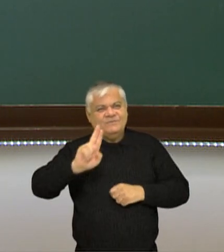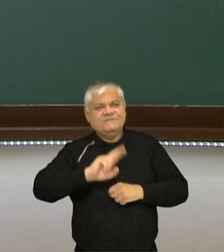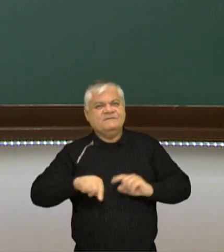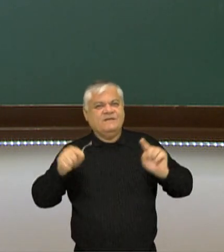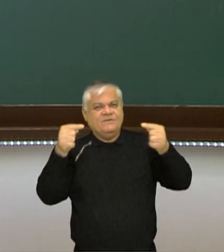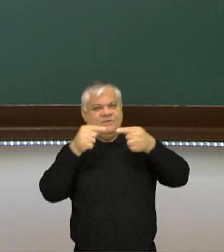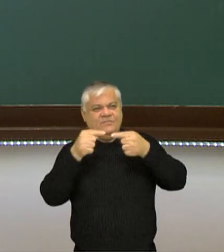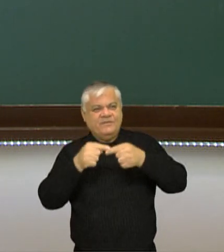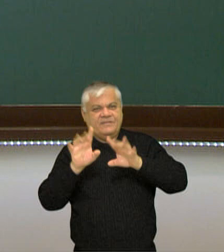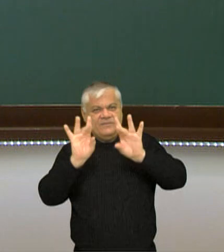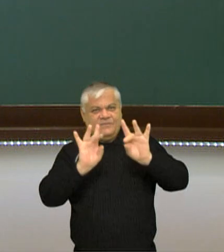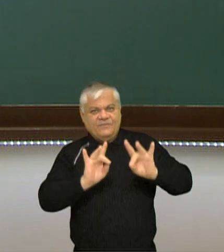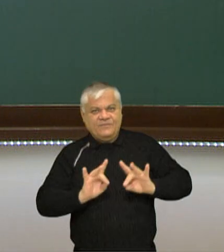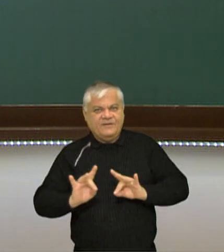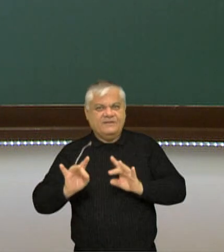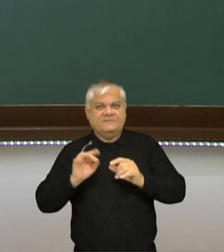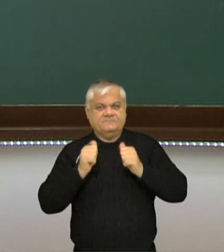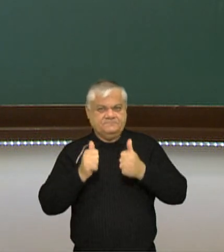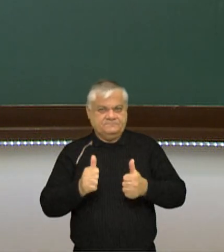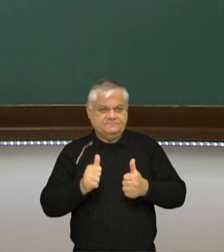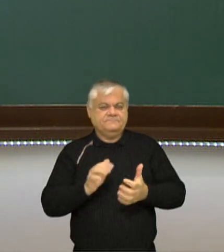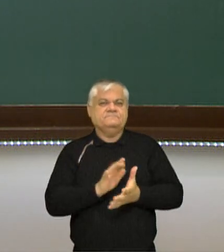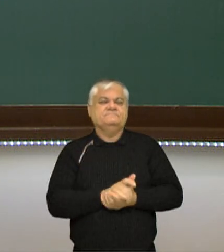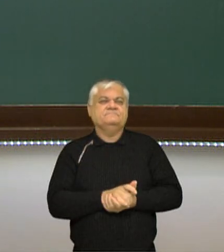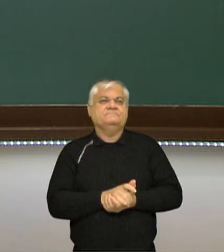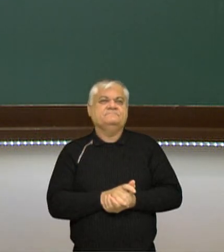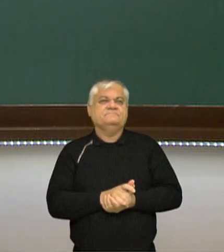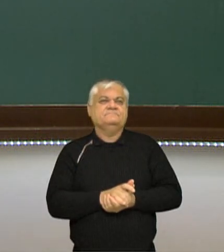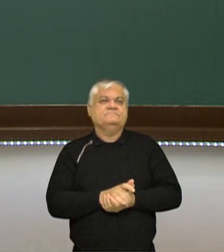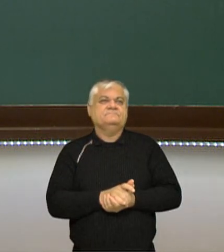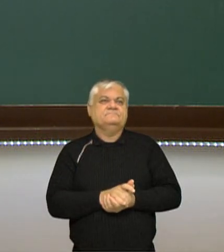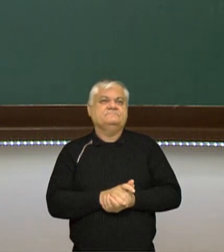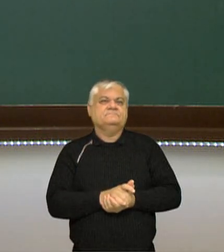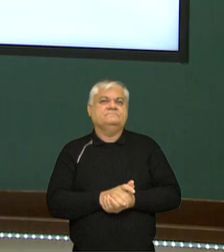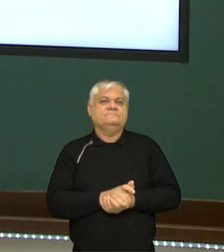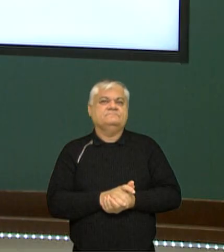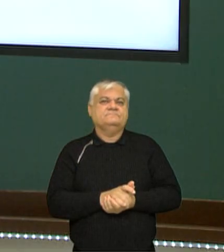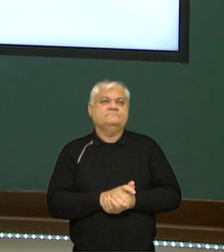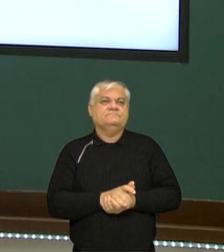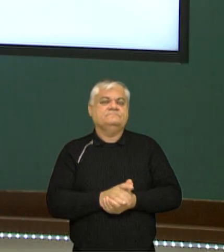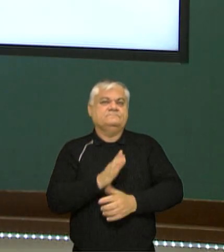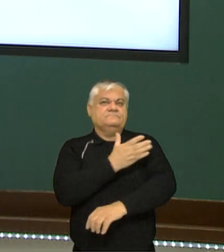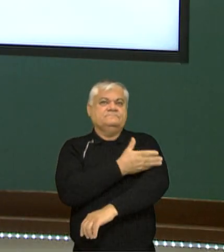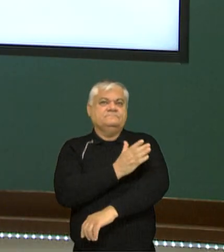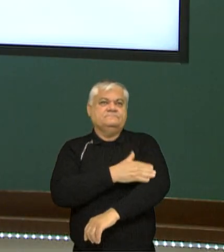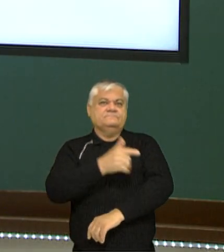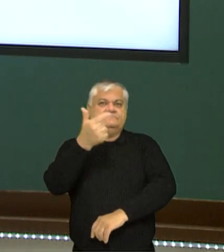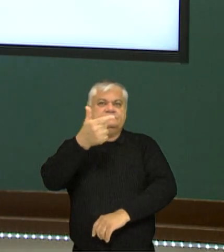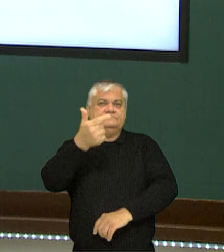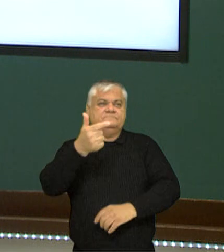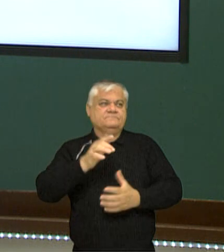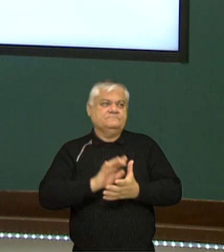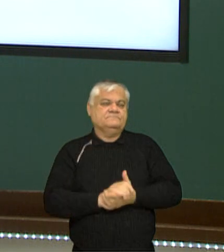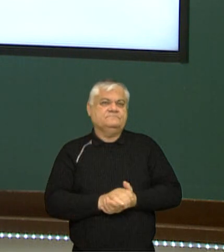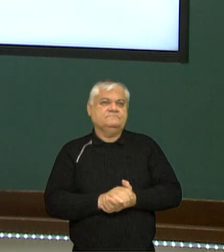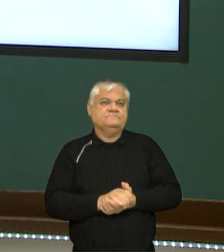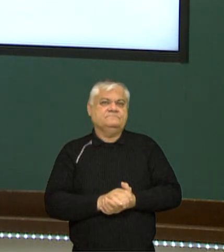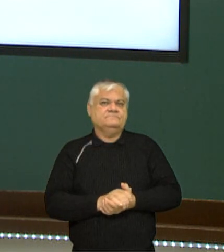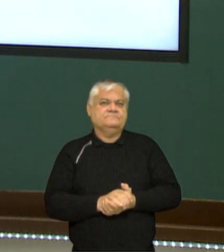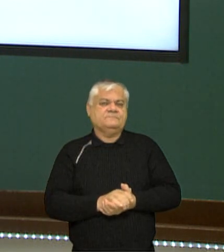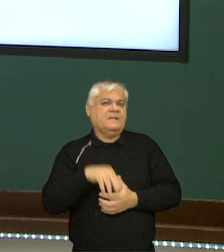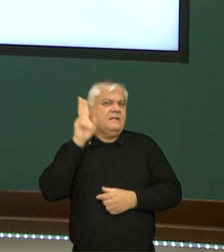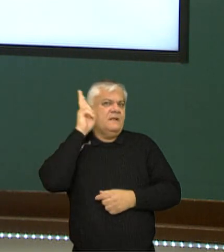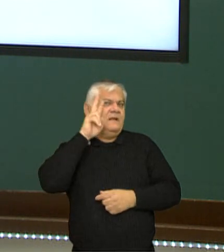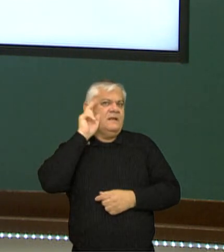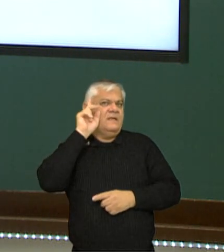combinar, ir colando as tampinhas e combiná-las, ok? Pessoal, exercício 2 então. E aí, você lembra